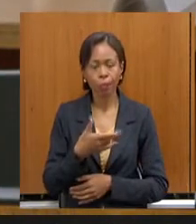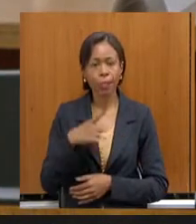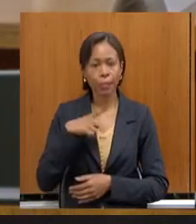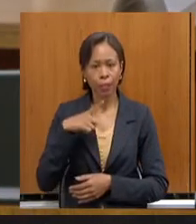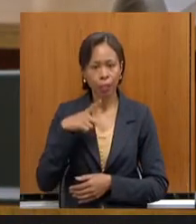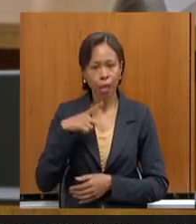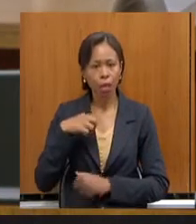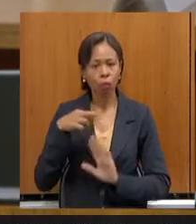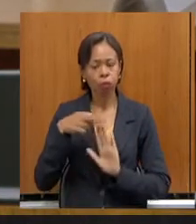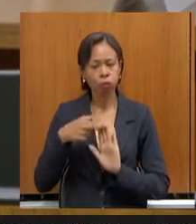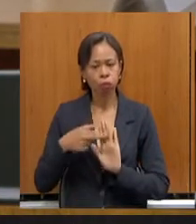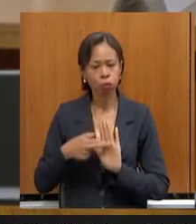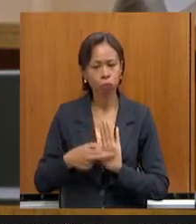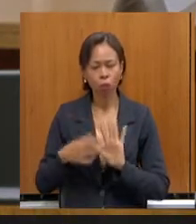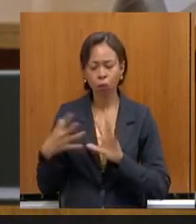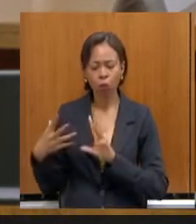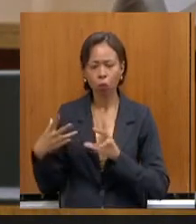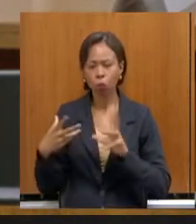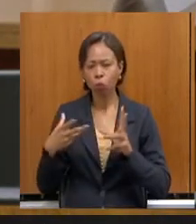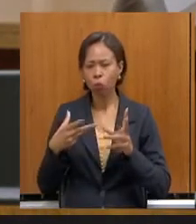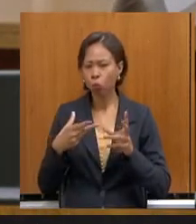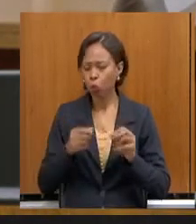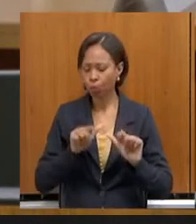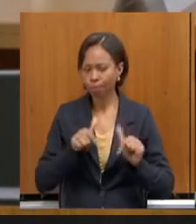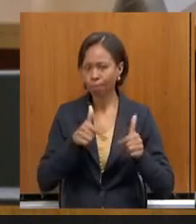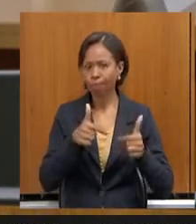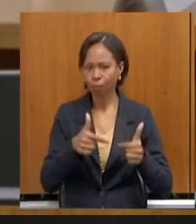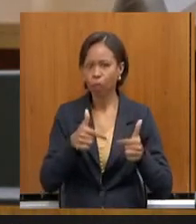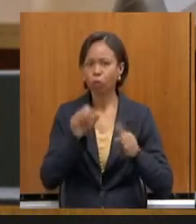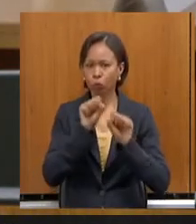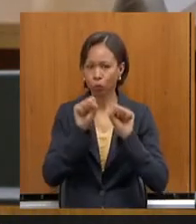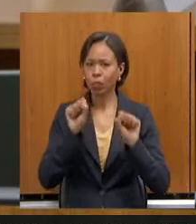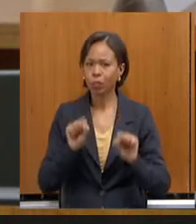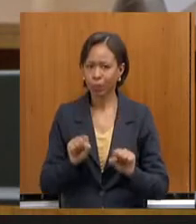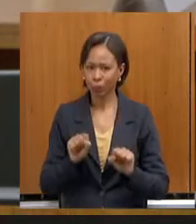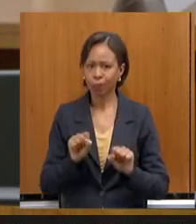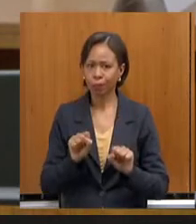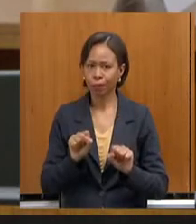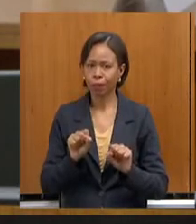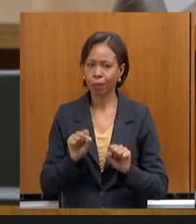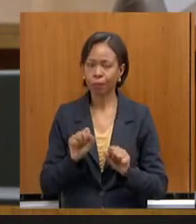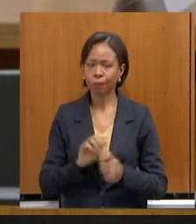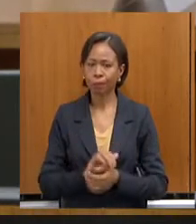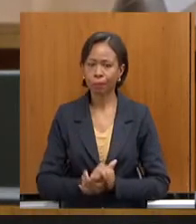autorizativos do sistema dando pré a idade para os empreendedores